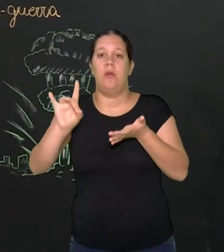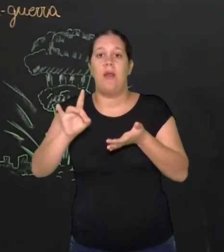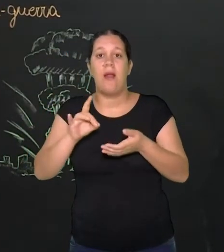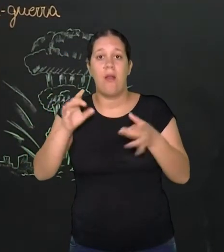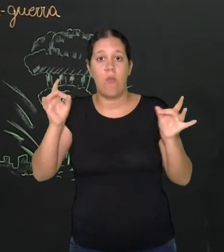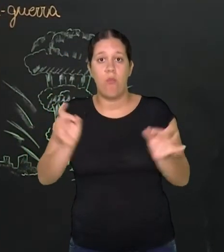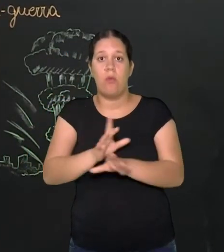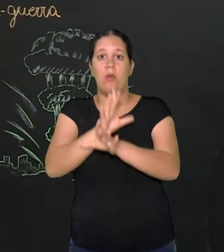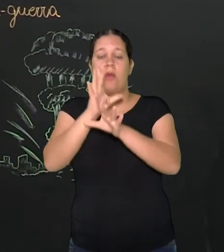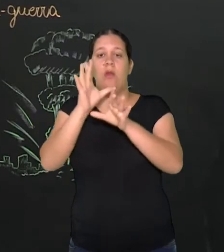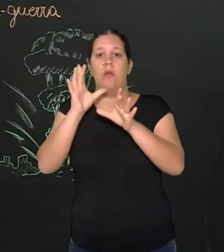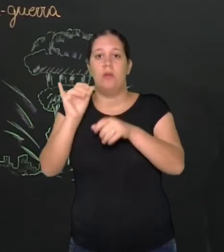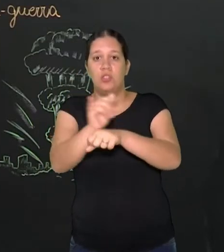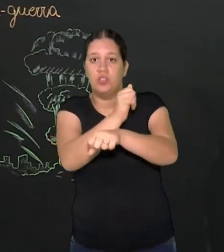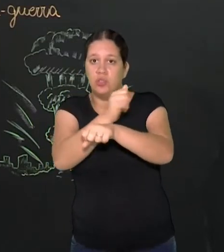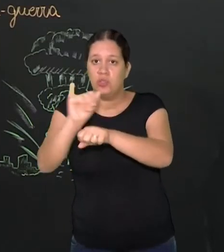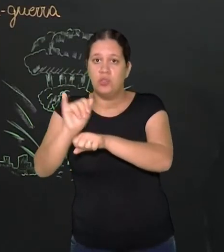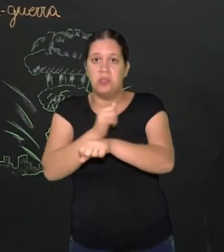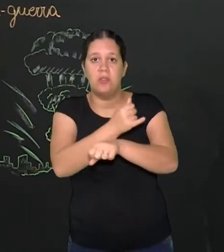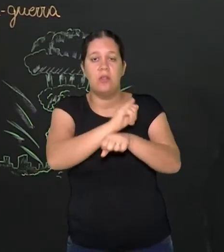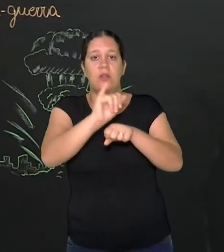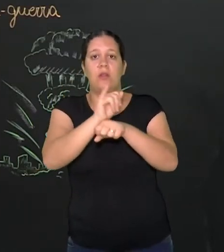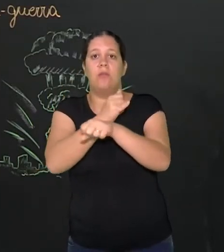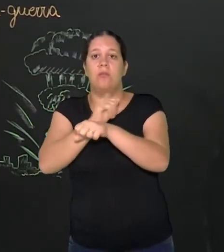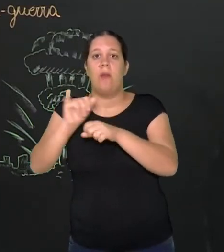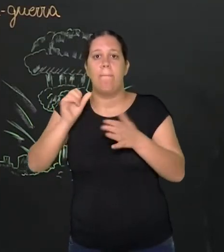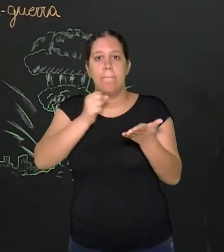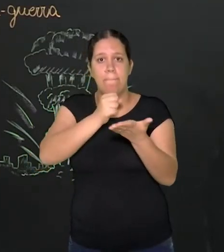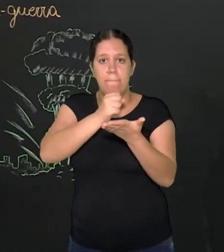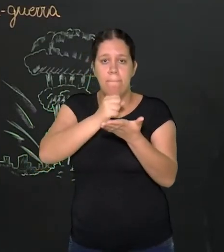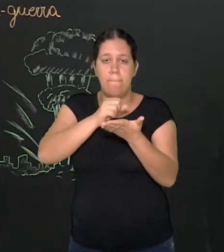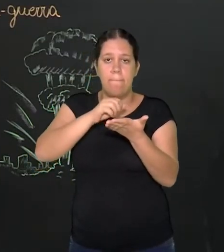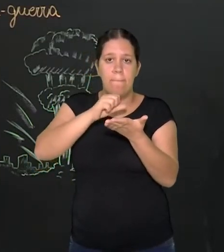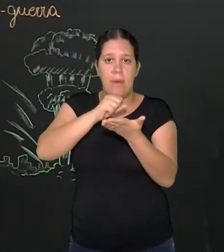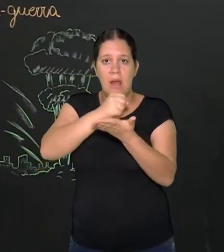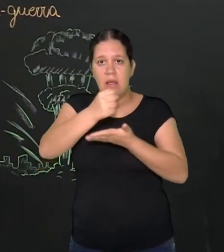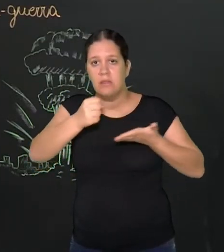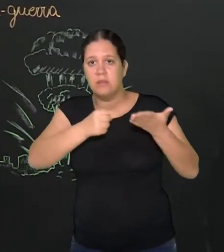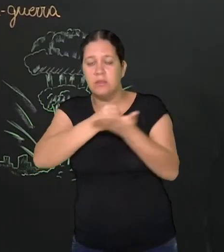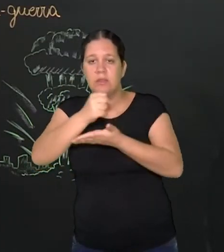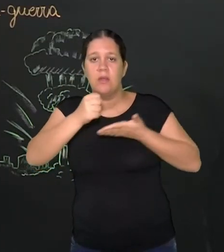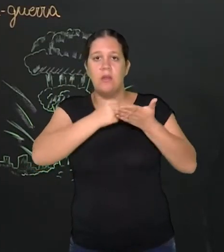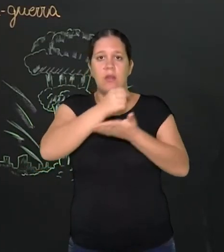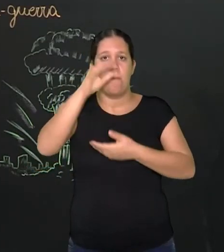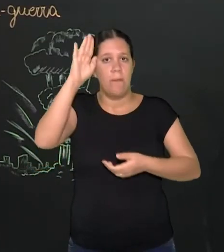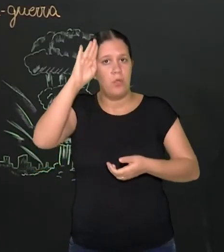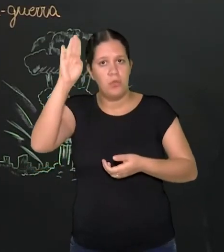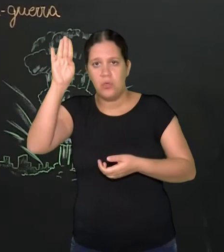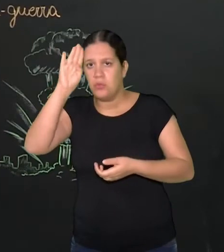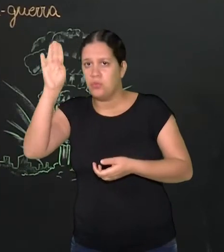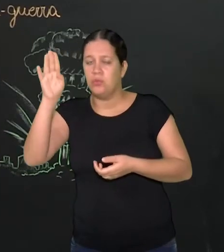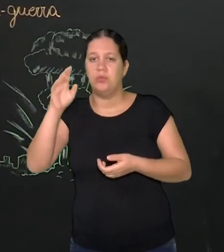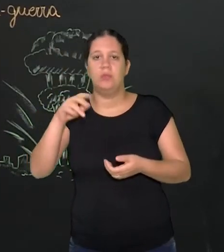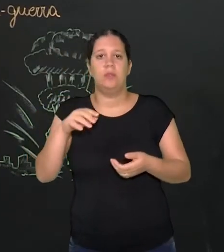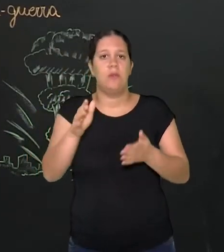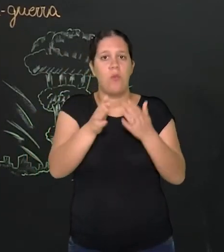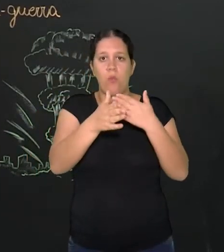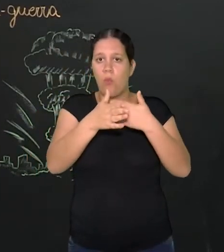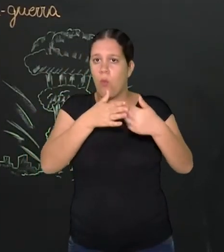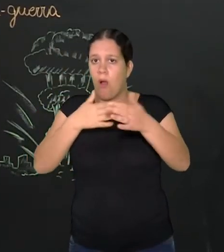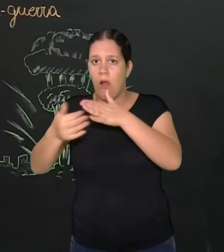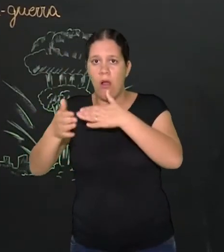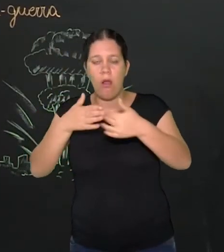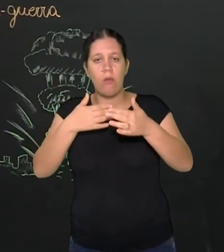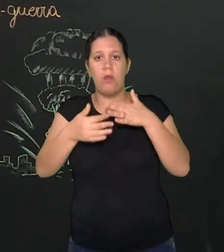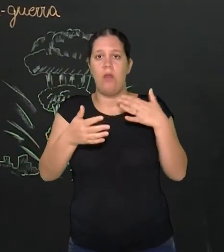de maneira a acabar com pontos estratégicos rapidamente, bases militares, ferrovias, para